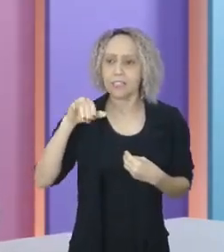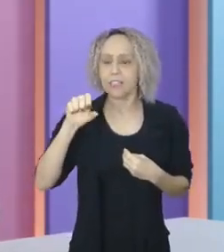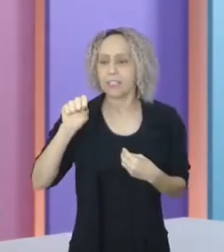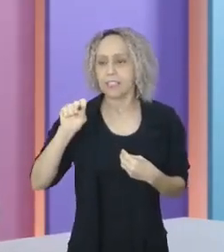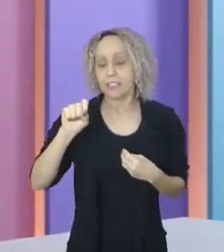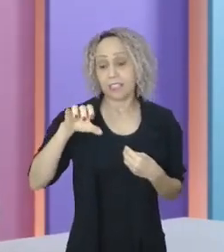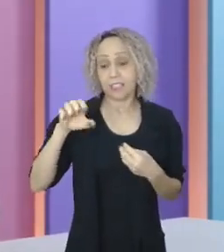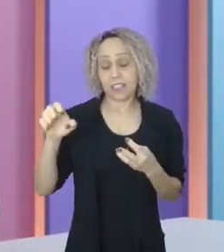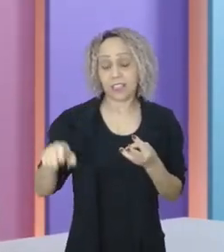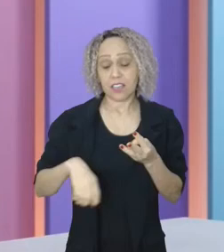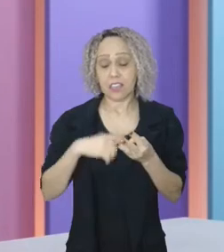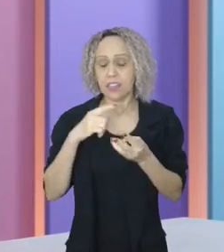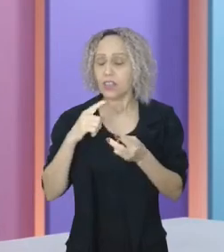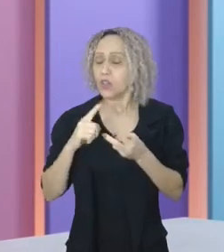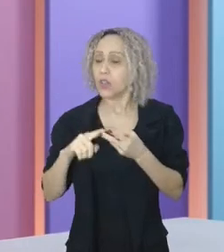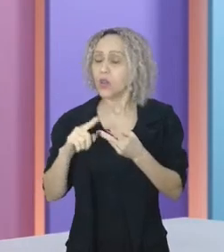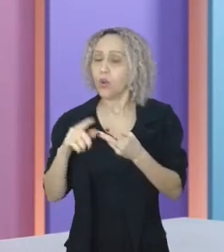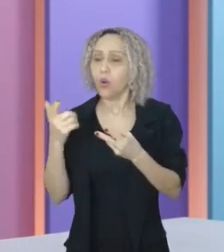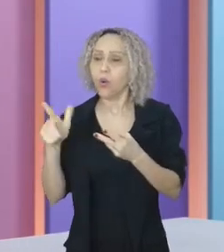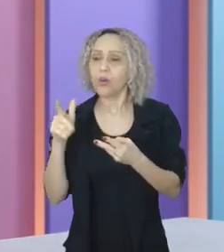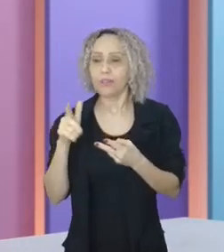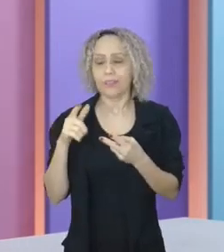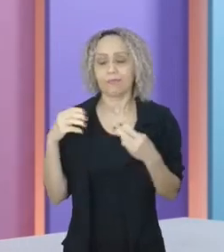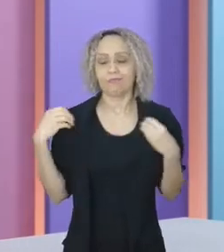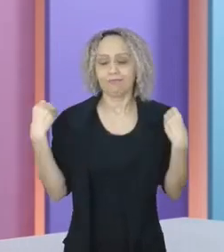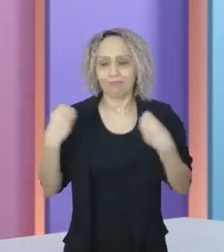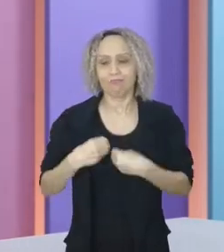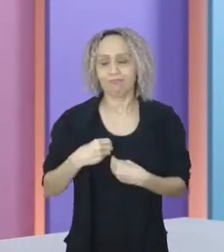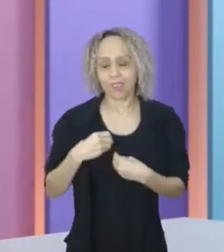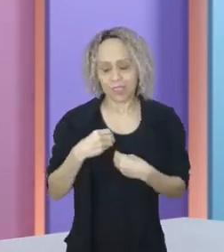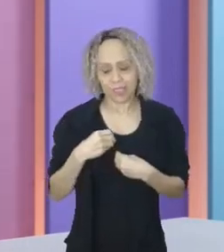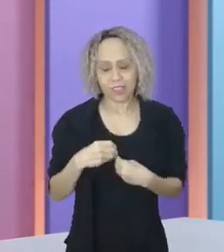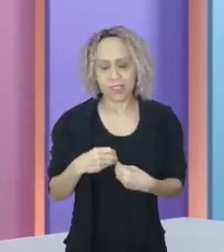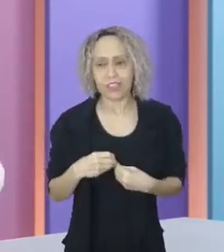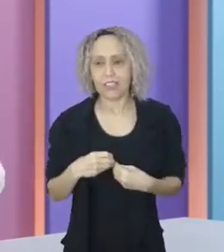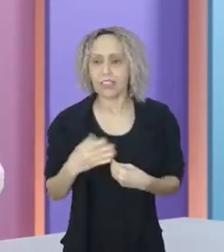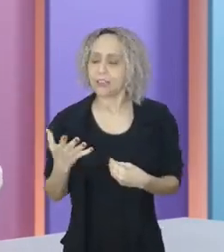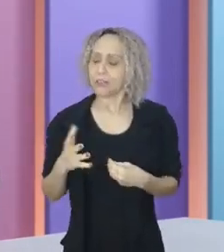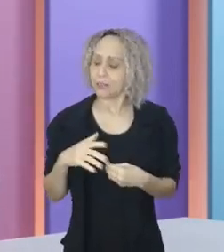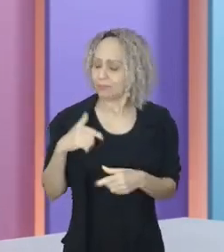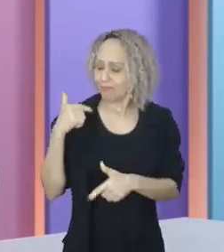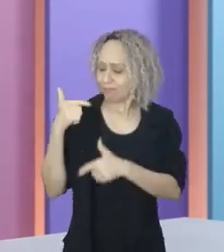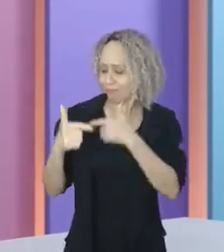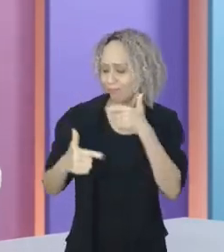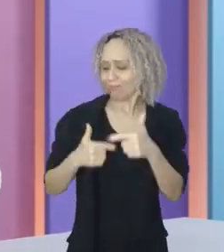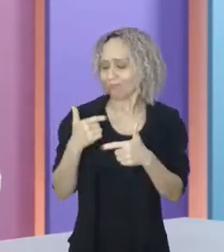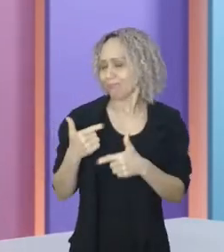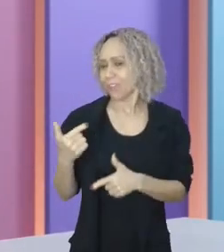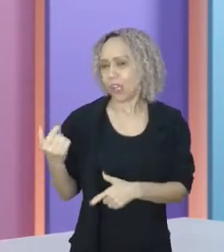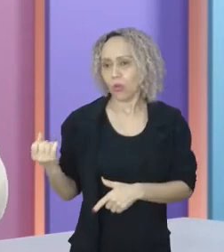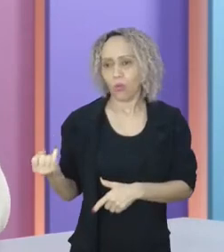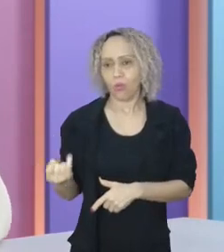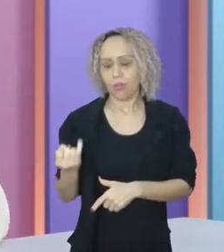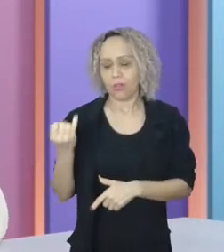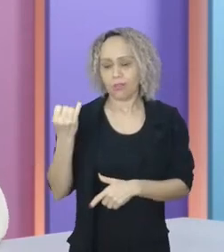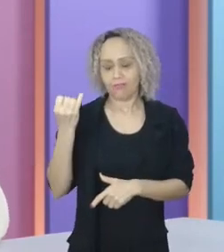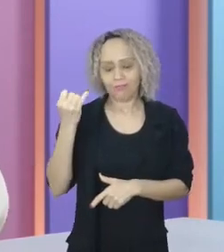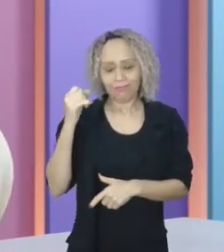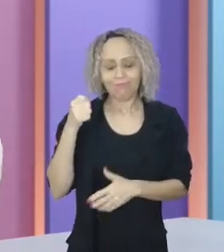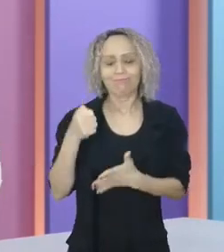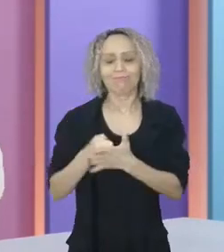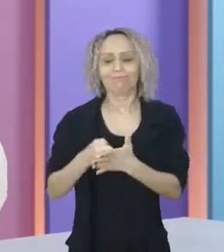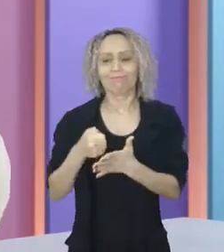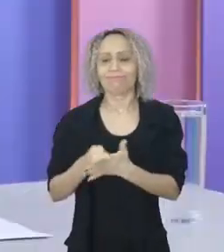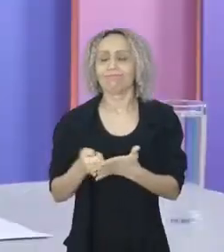nessa luta. E hoje o que está colocado para nós como desafio, né? Que